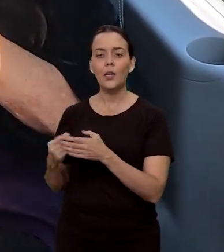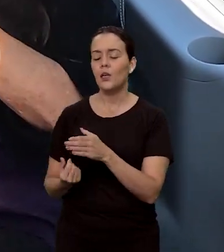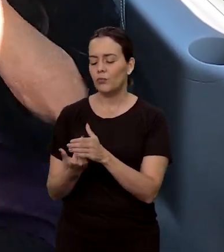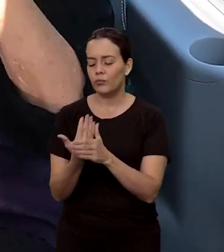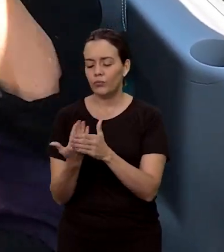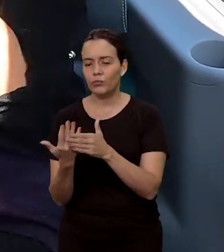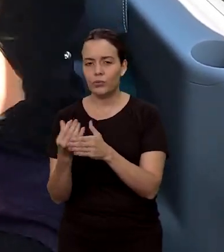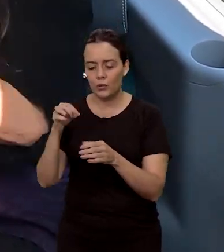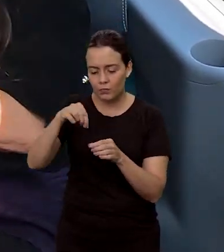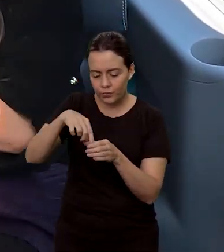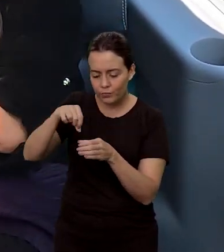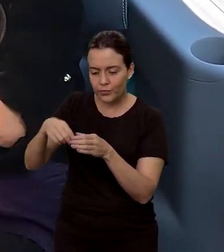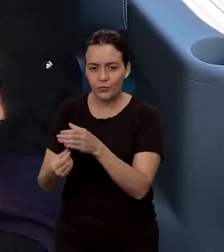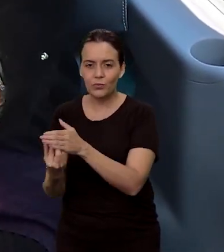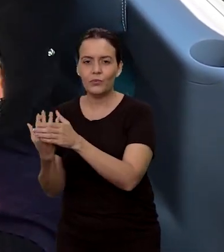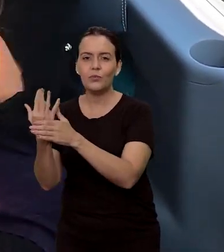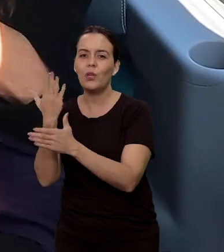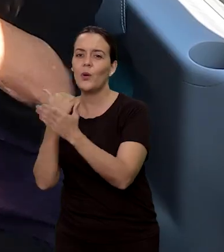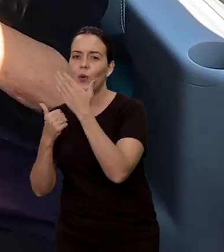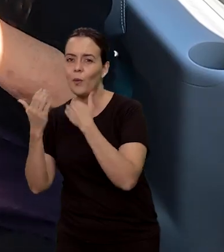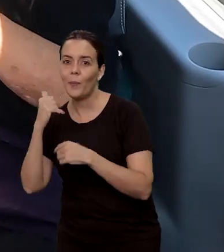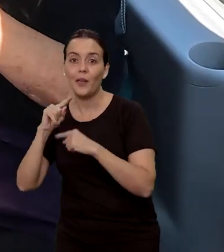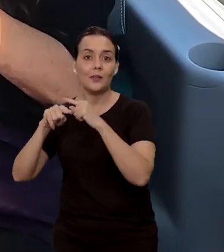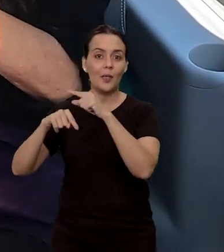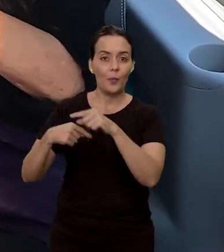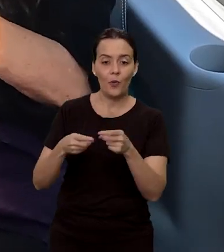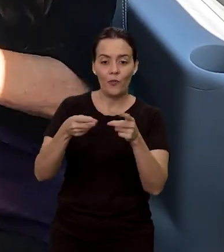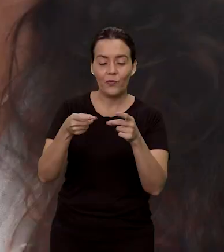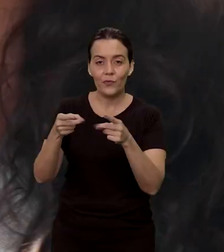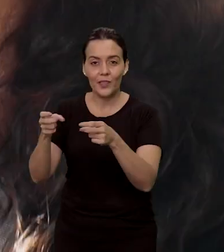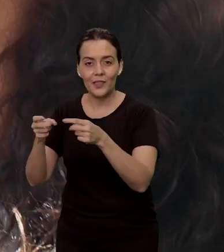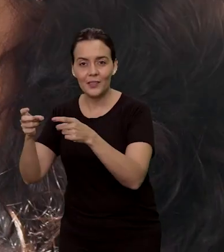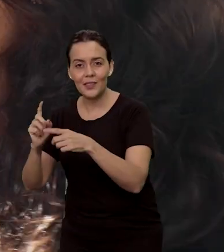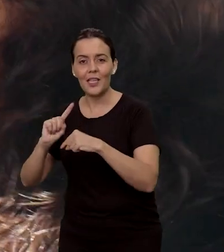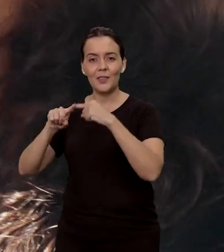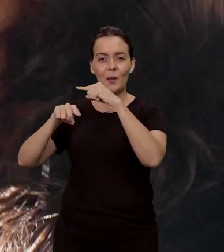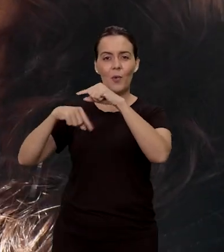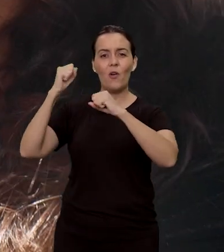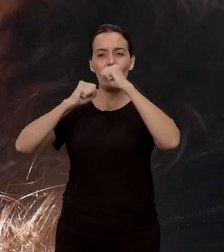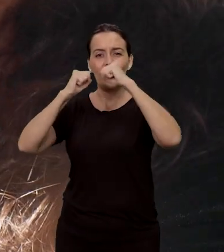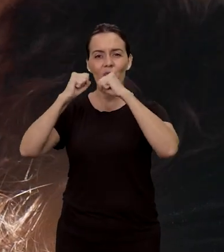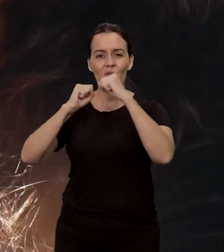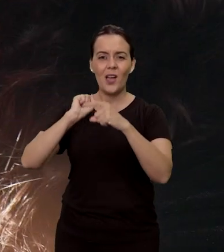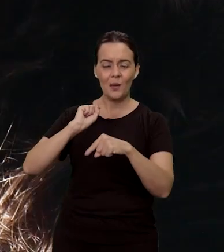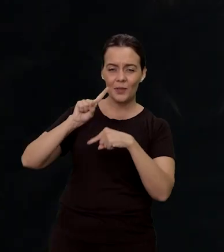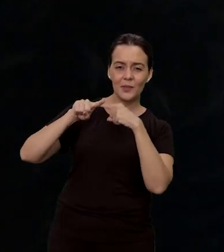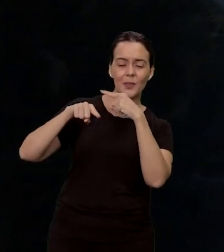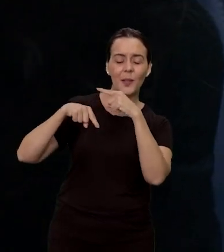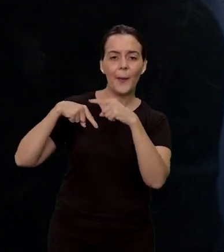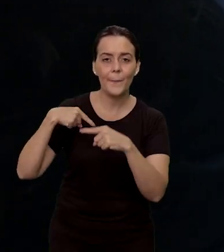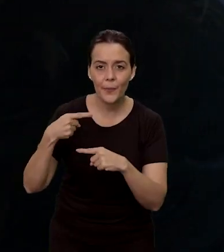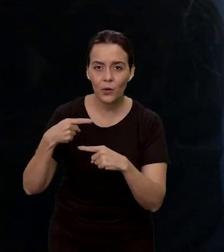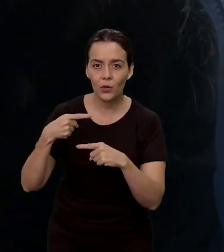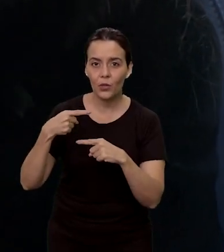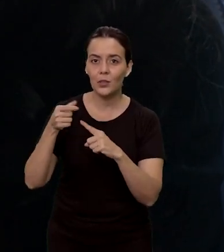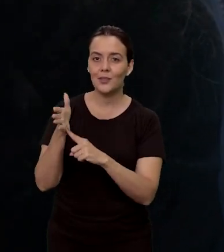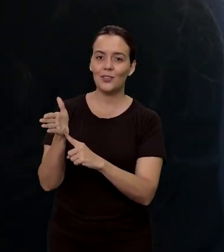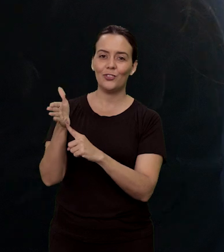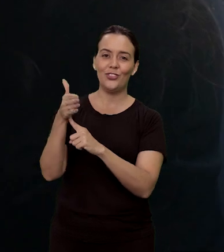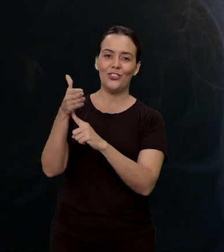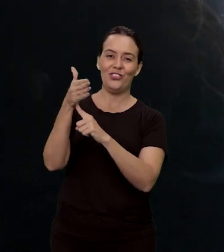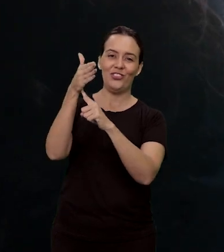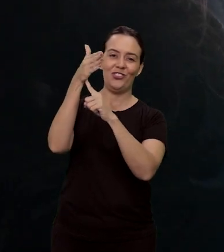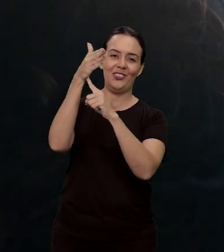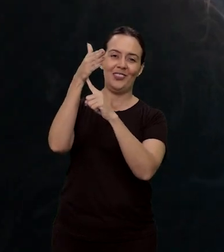séculos comércio, depois alguns séculos indústria e agora décadas no digital e anos